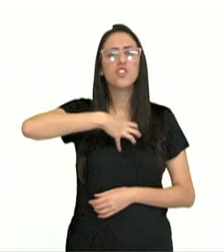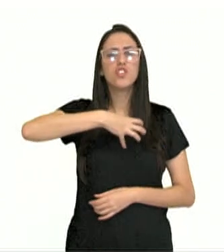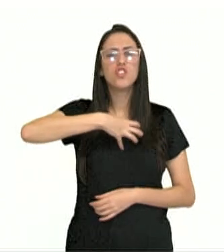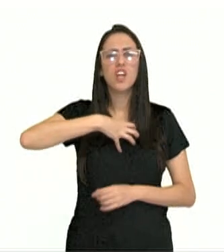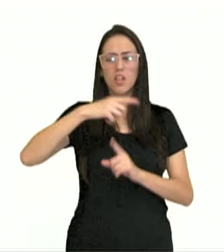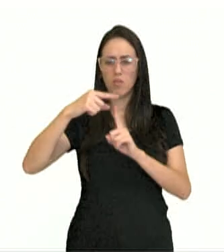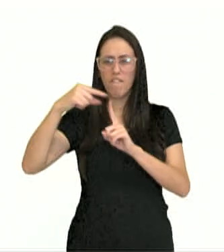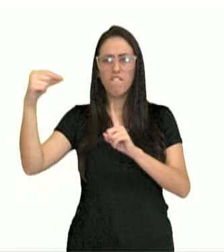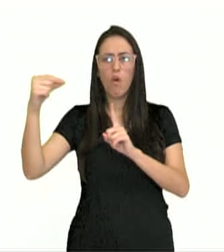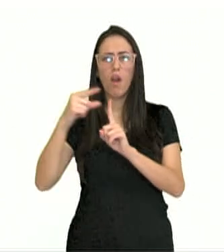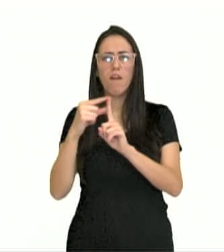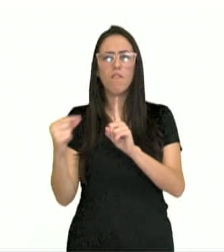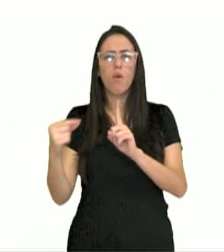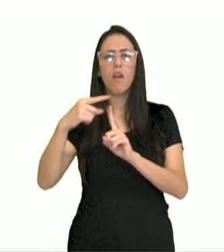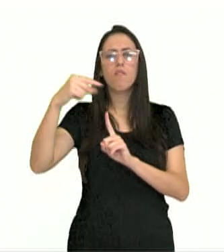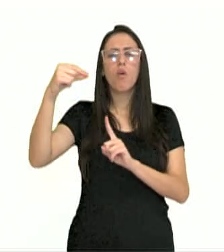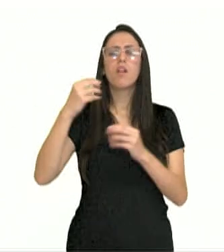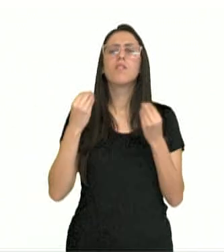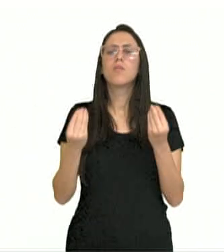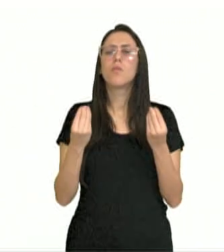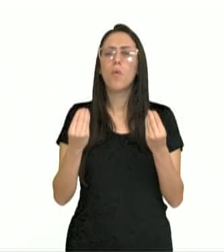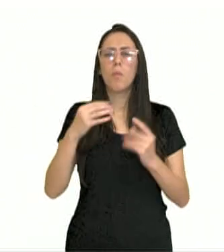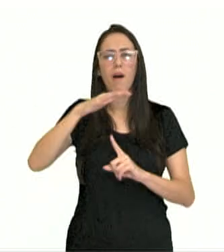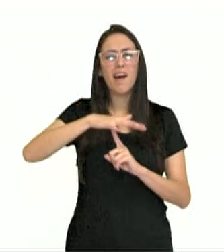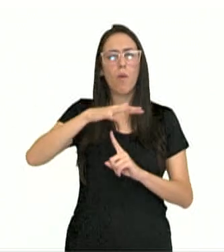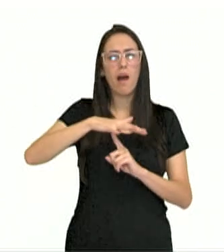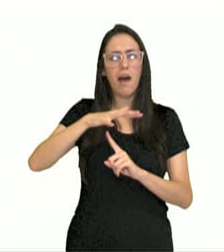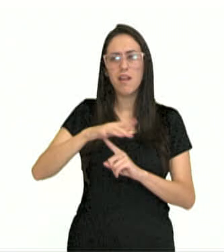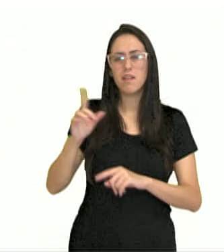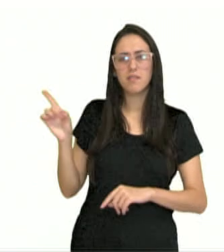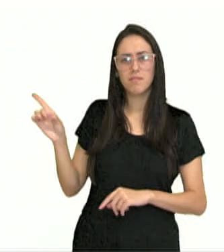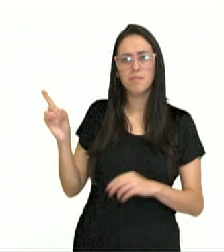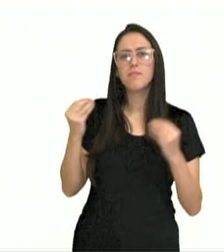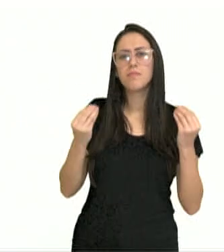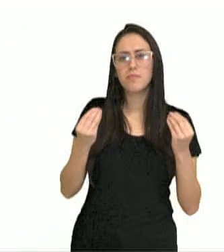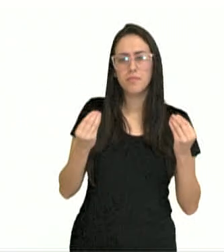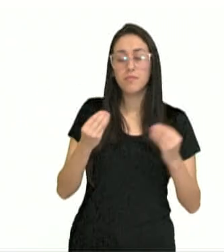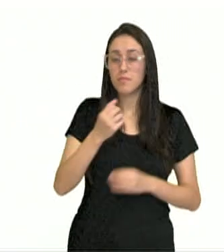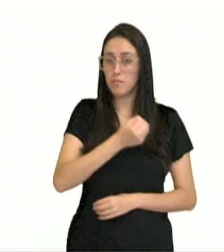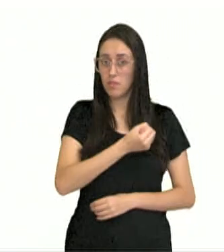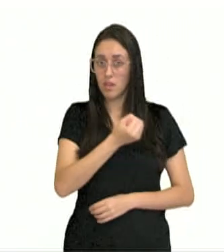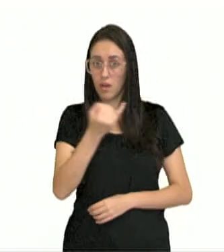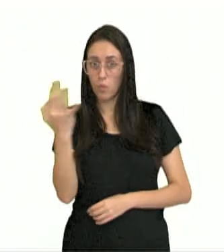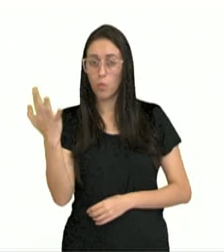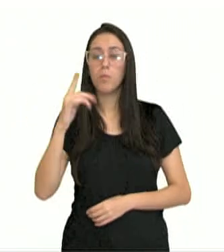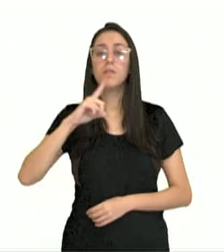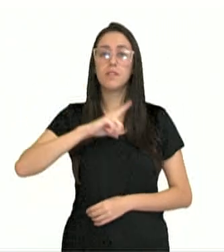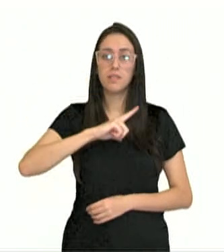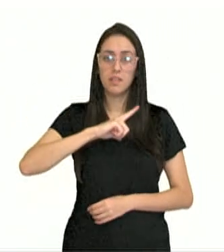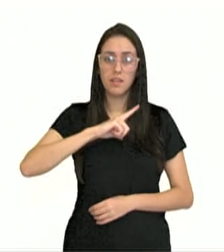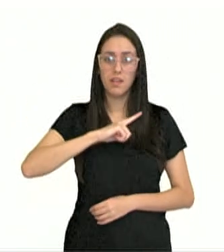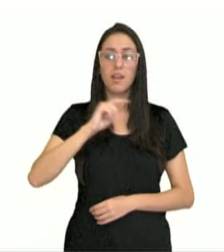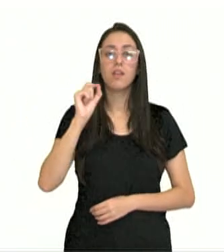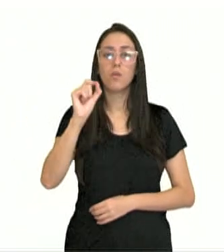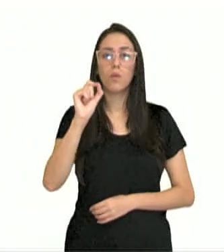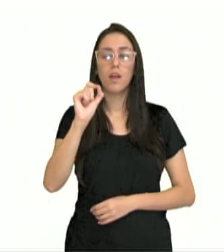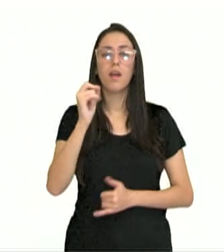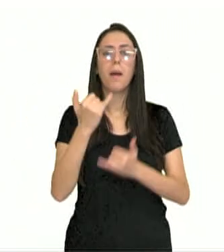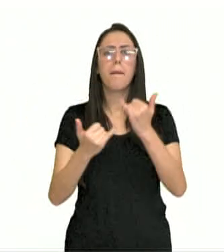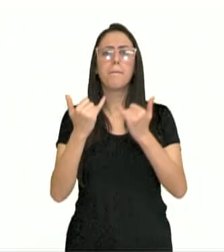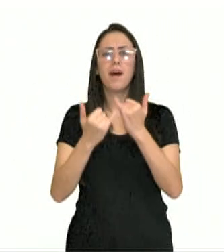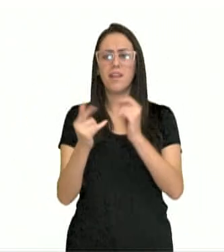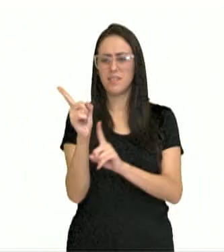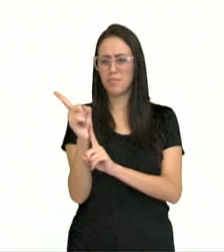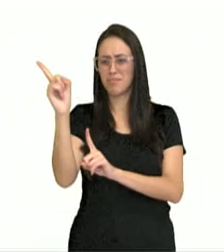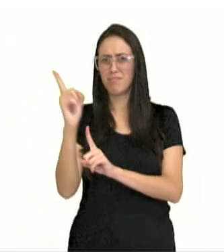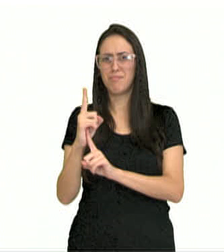das folhas da araucária ou do pinheiro do Paraná? Algumas espécies apresentam folhas em formas de